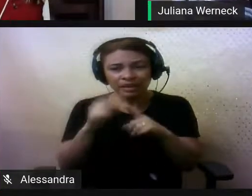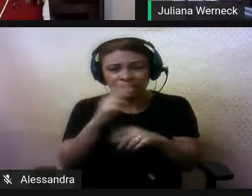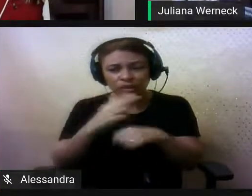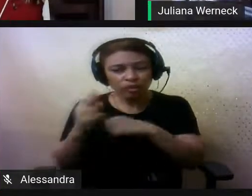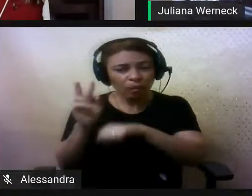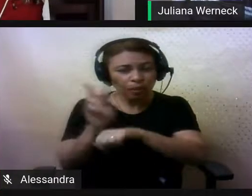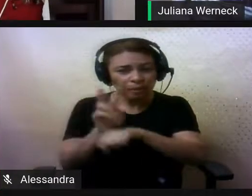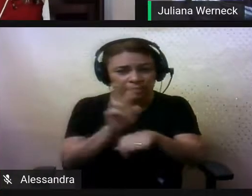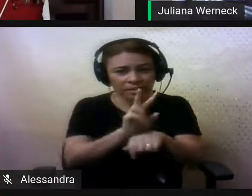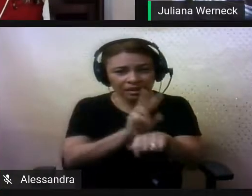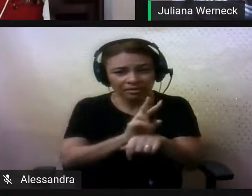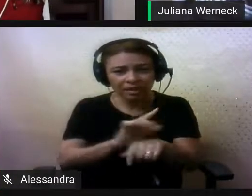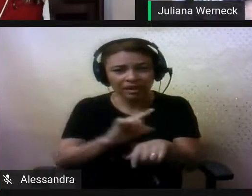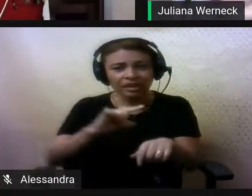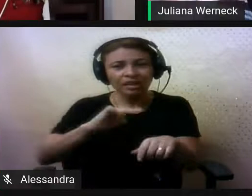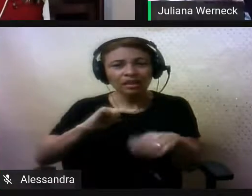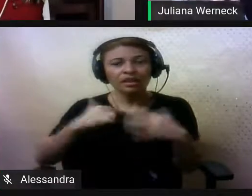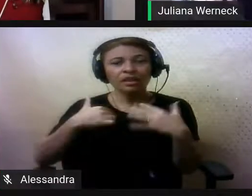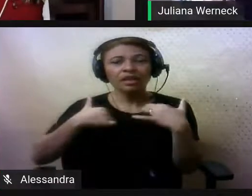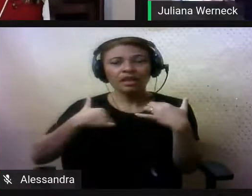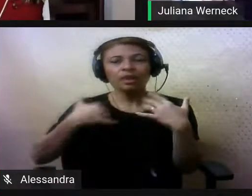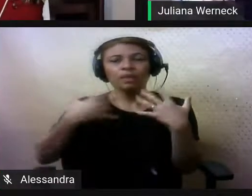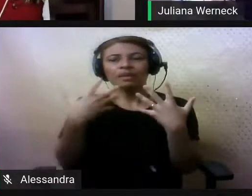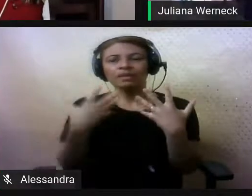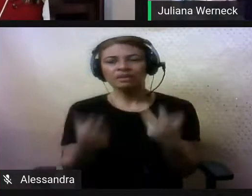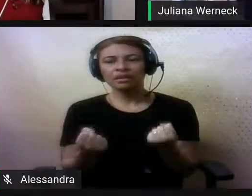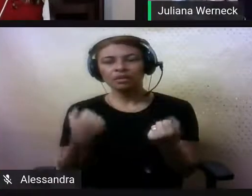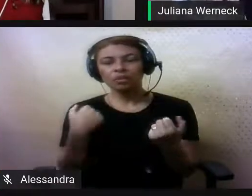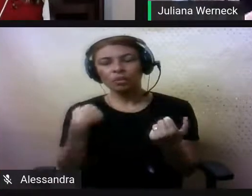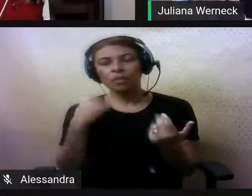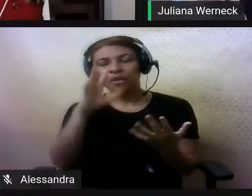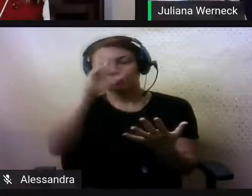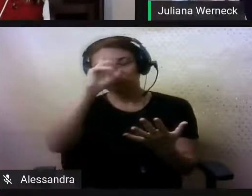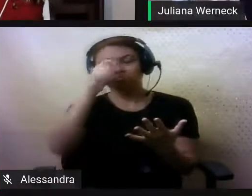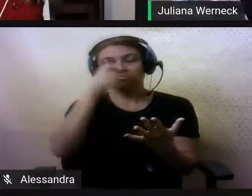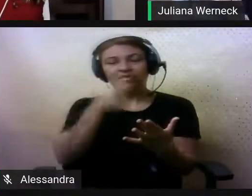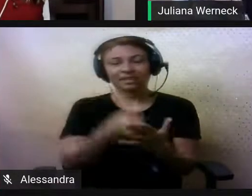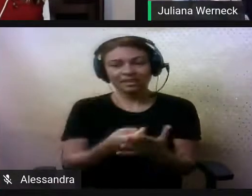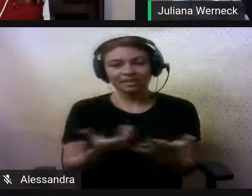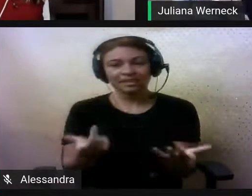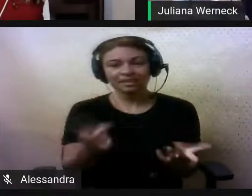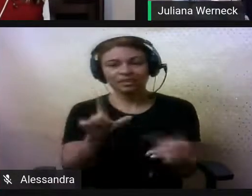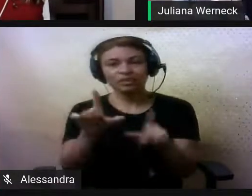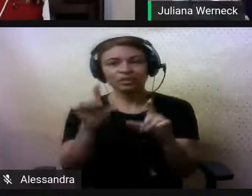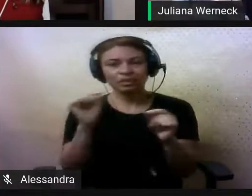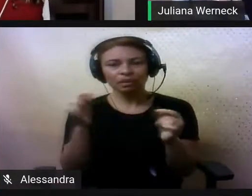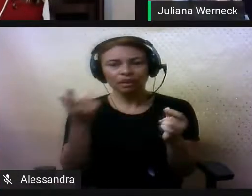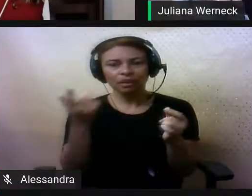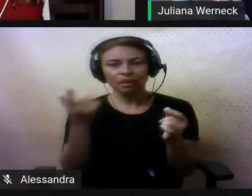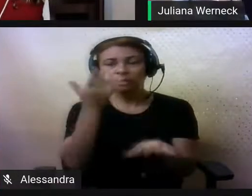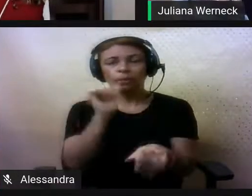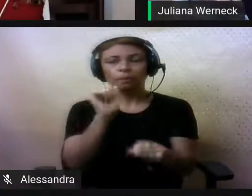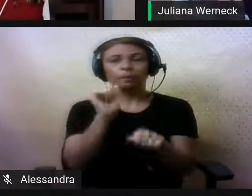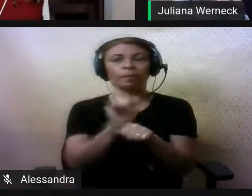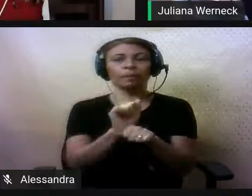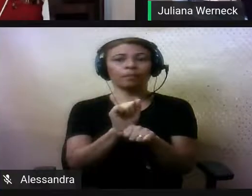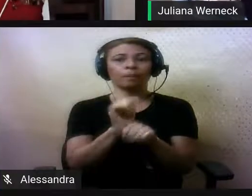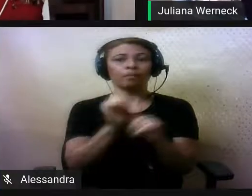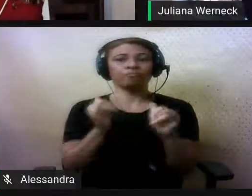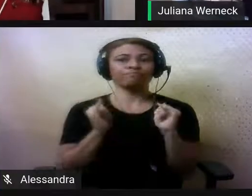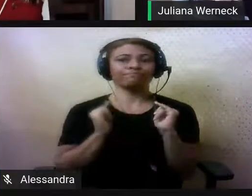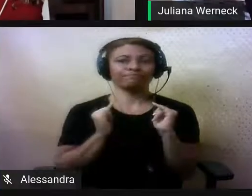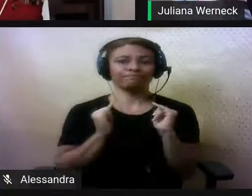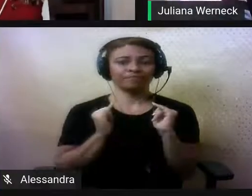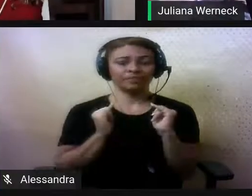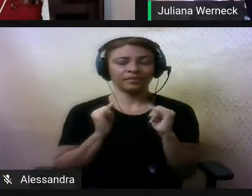tem essa coisa do aceitar e do escolher, a gente cai na nossa paralisia total, né? E não é